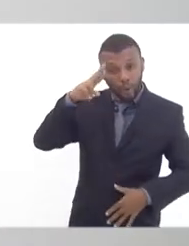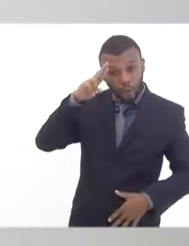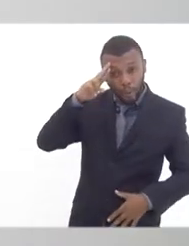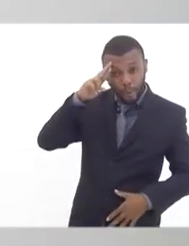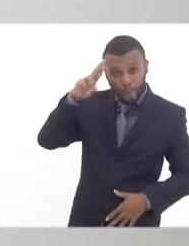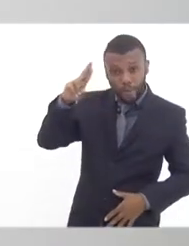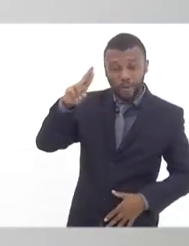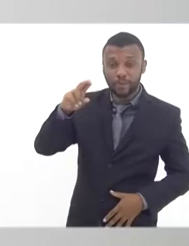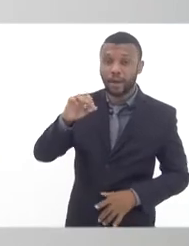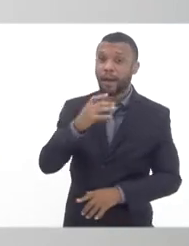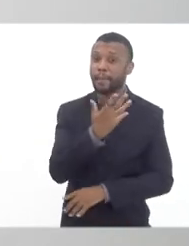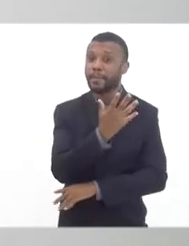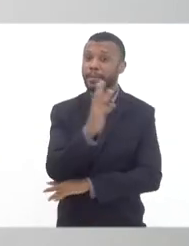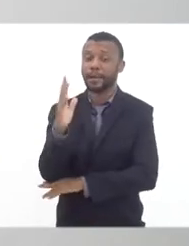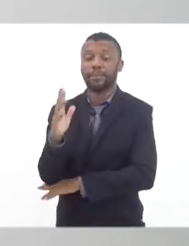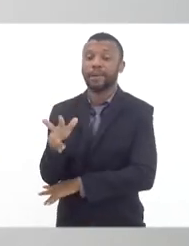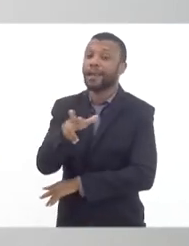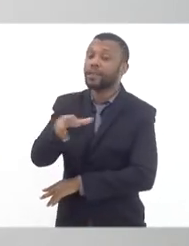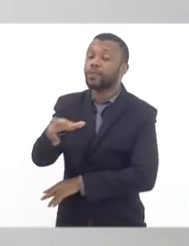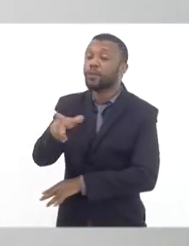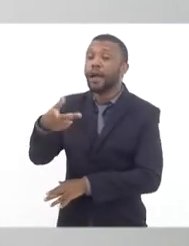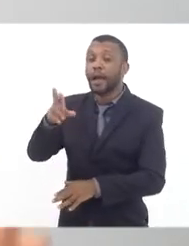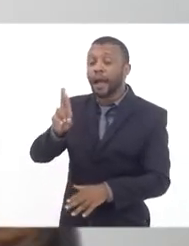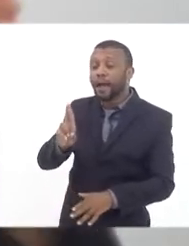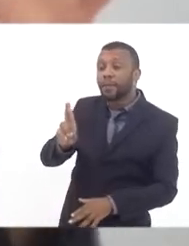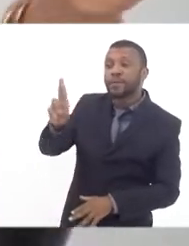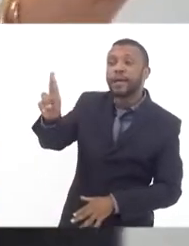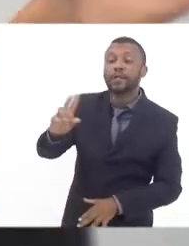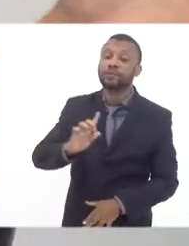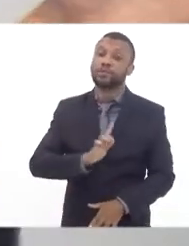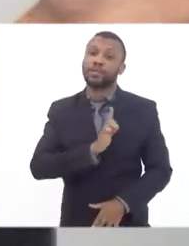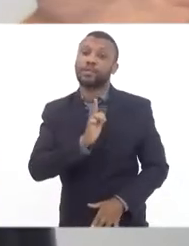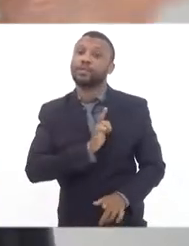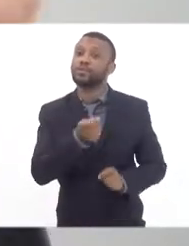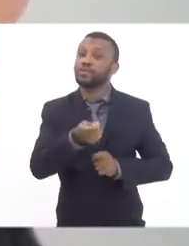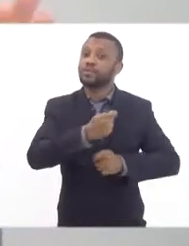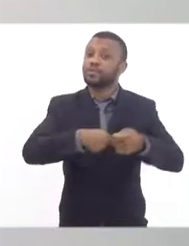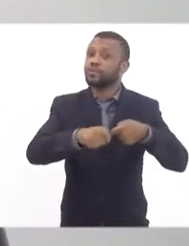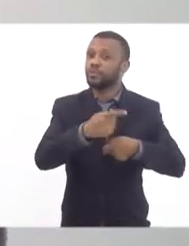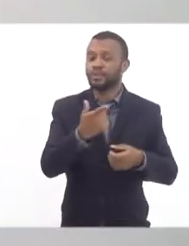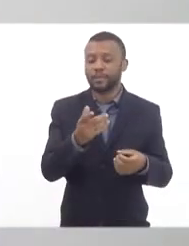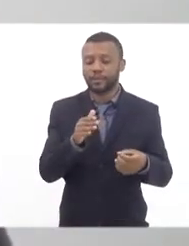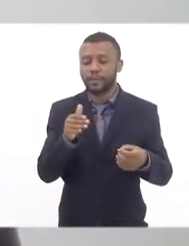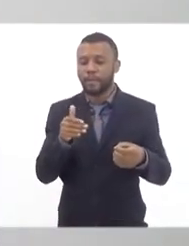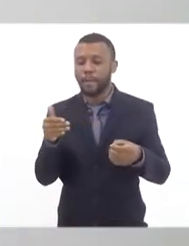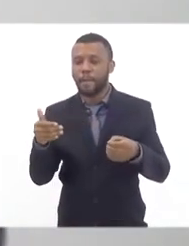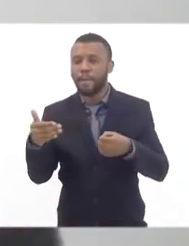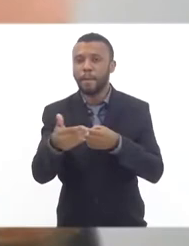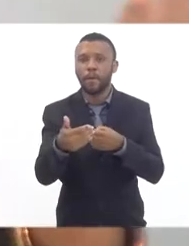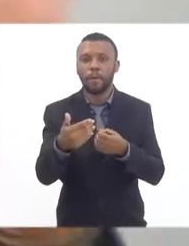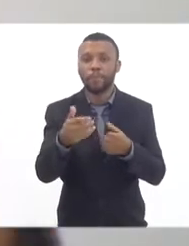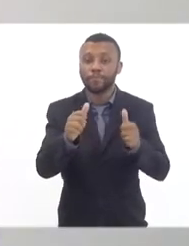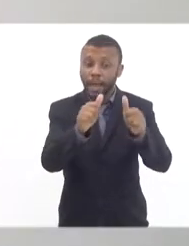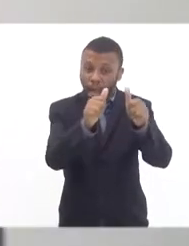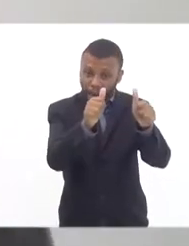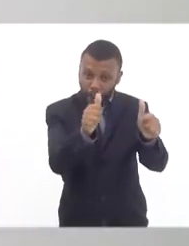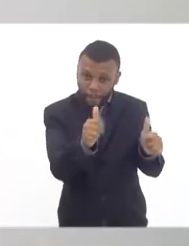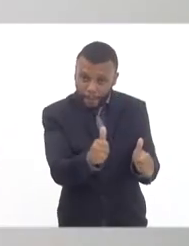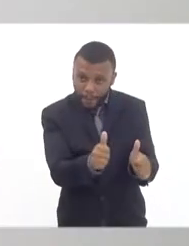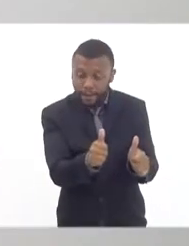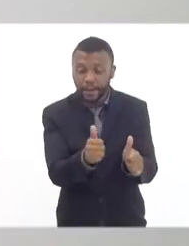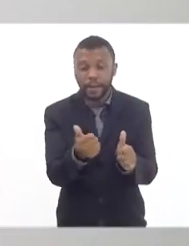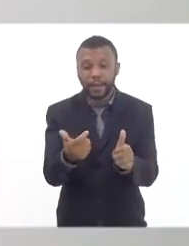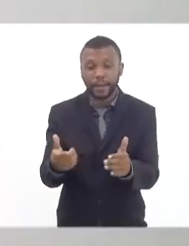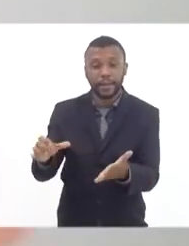não é a unidade gestora da fazenda. Hoje vocês estão no entorno. A capela e a casa-sede estão lá, não é?